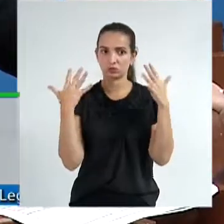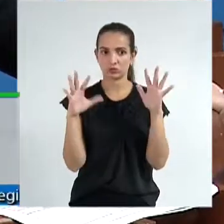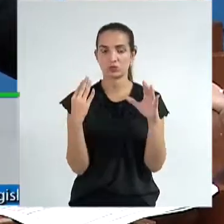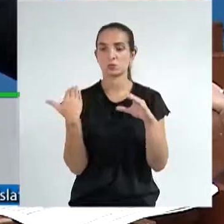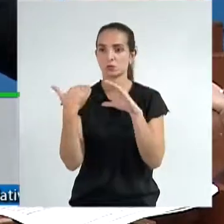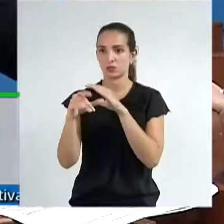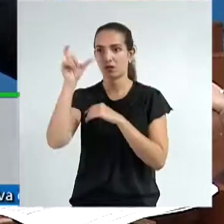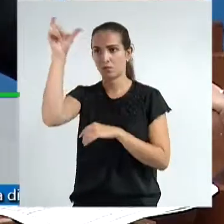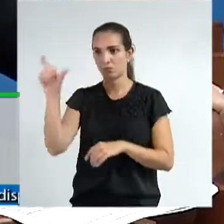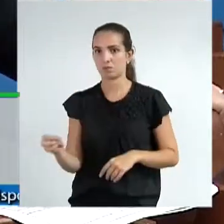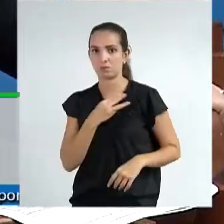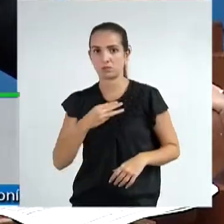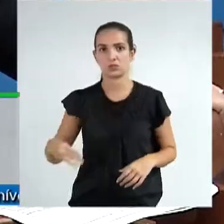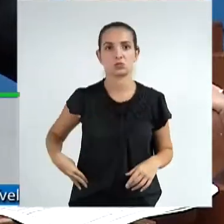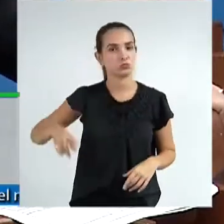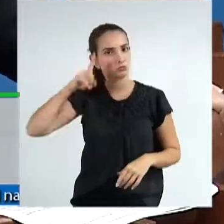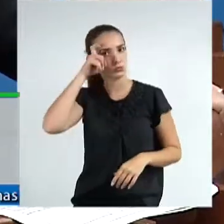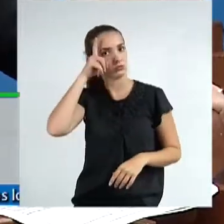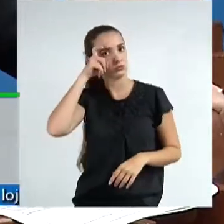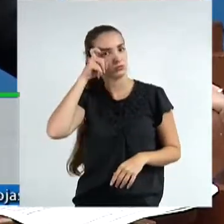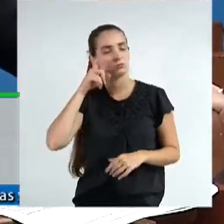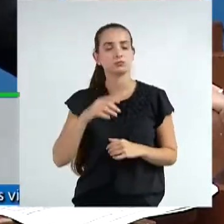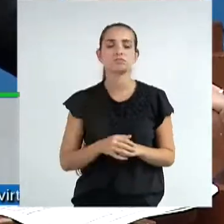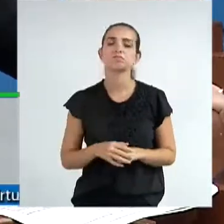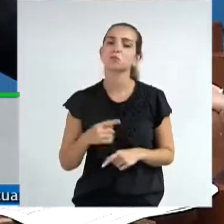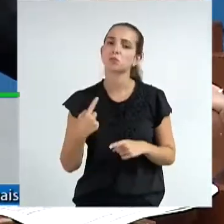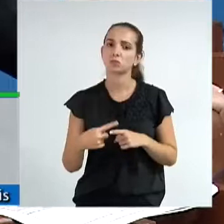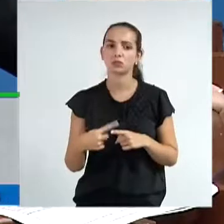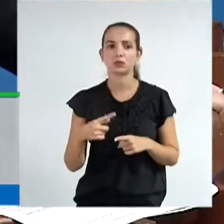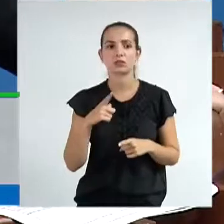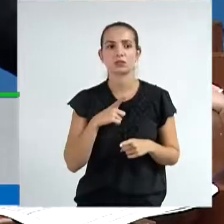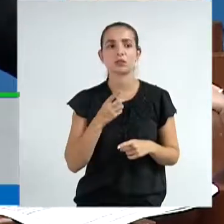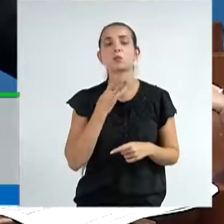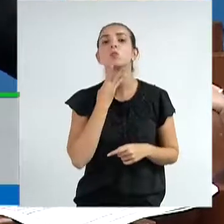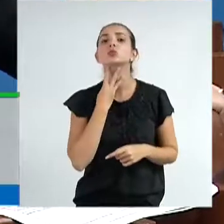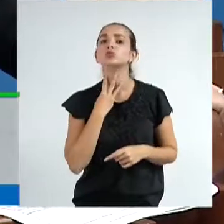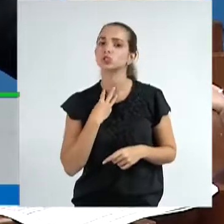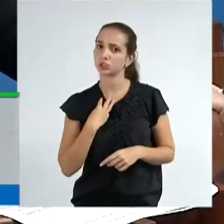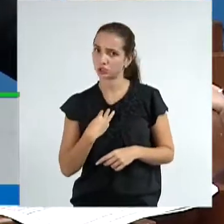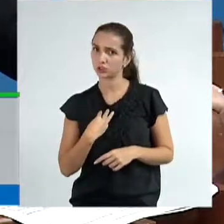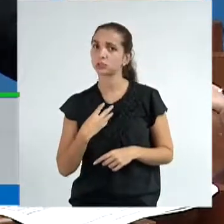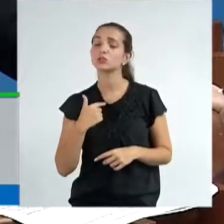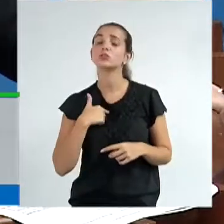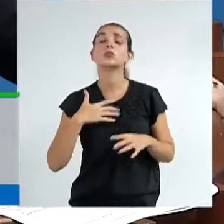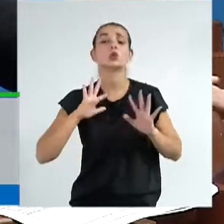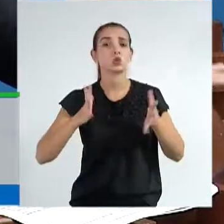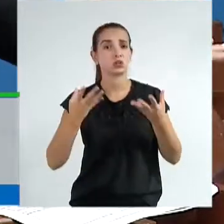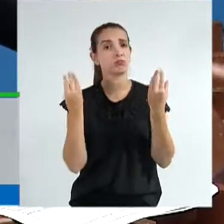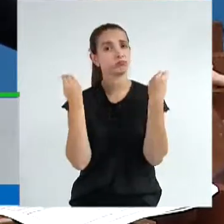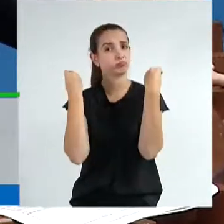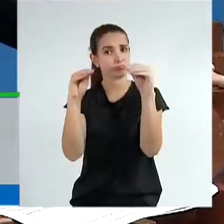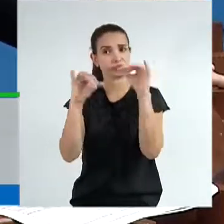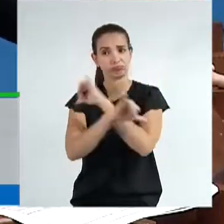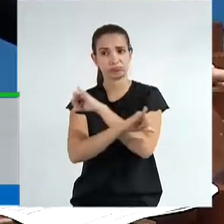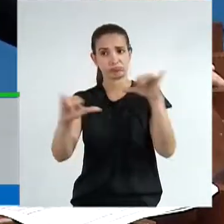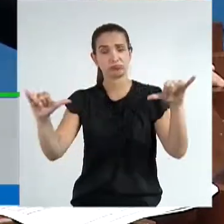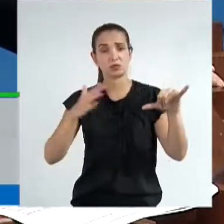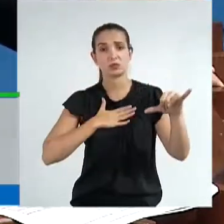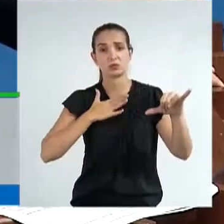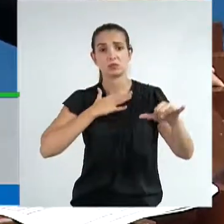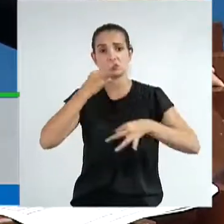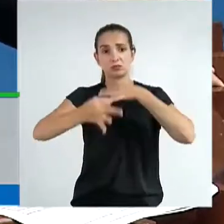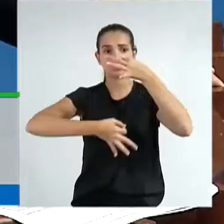ao ministro Sérgio Moro por alguns motivos que já levantei aqui, inclusive, no meu